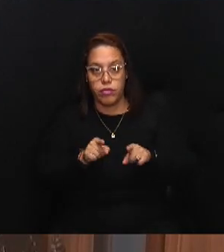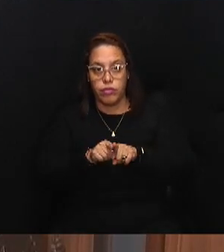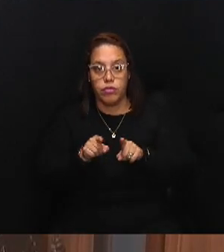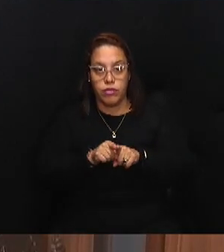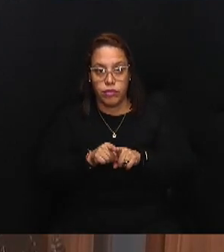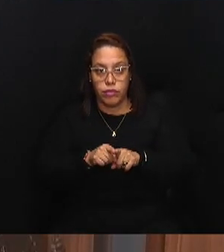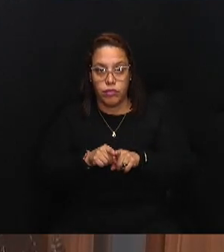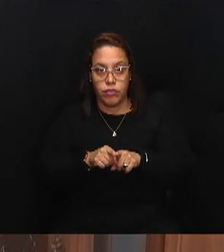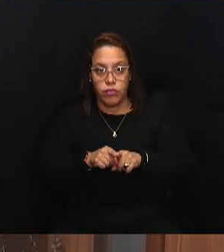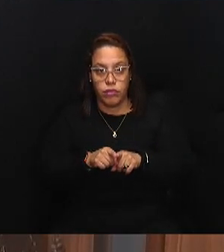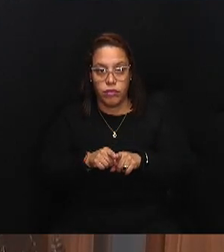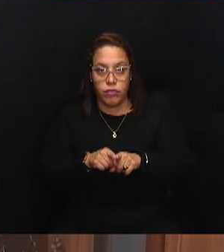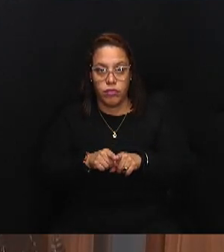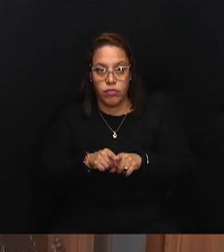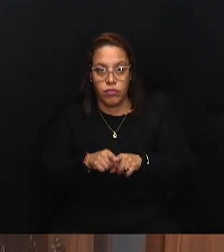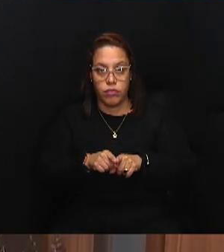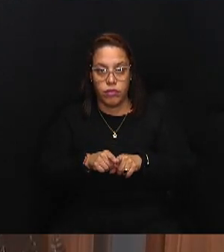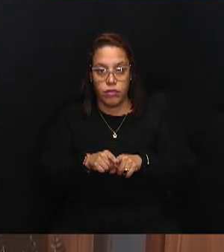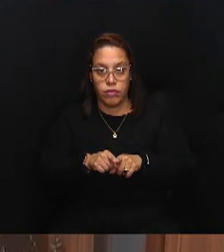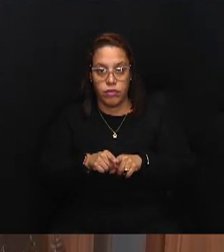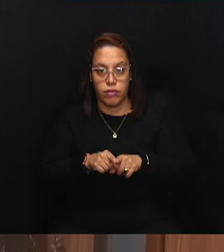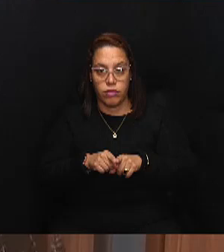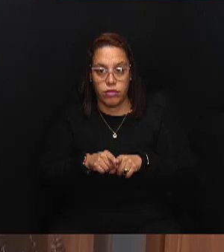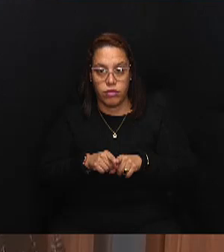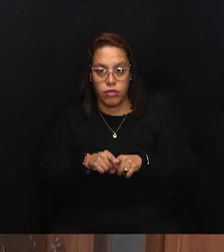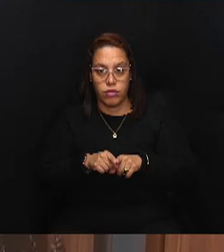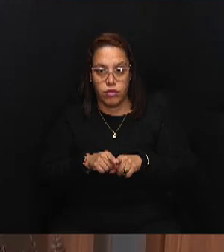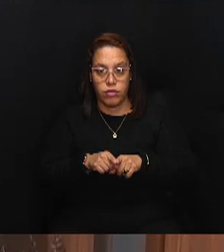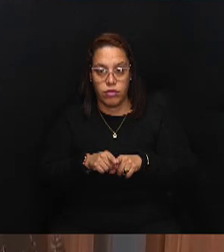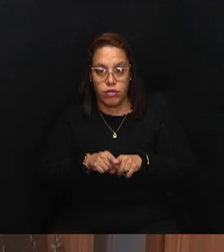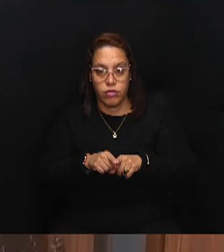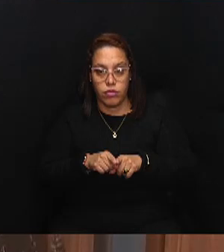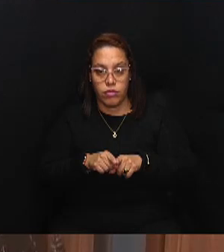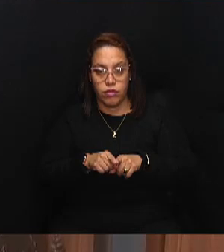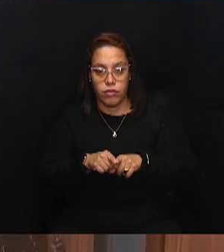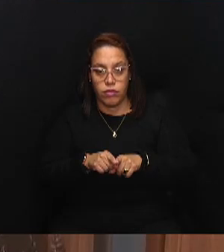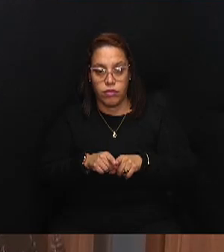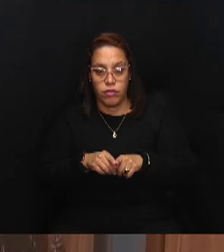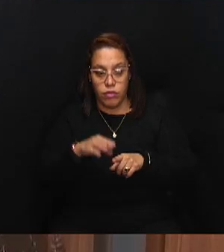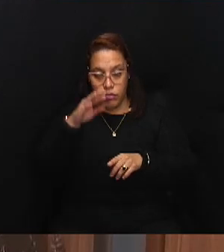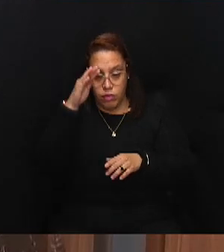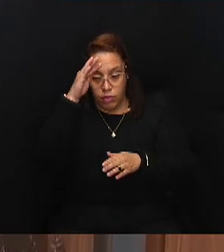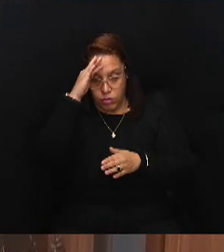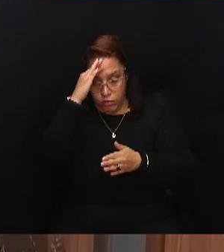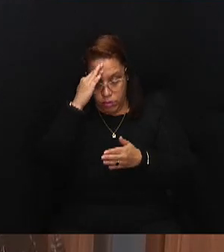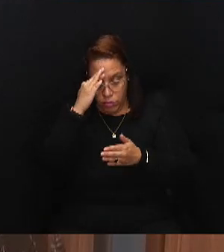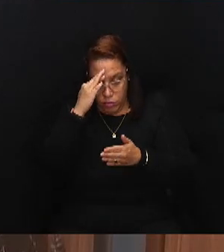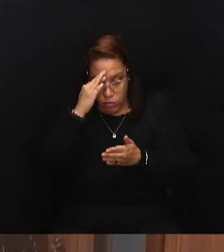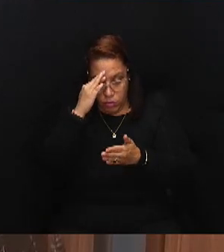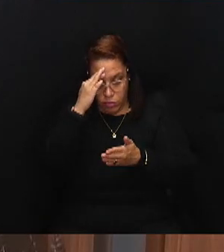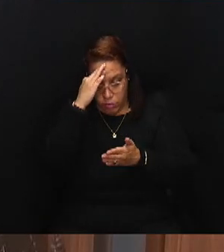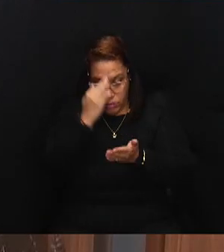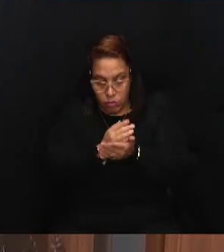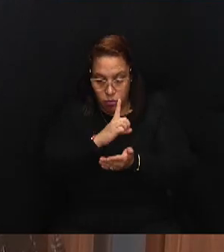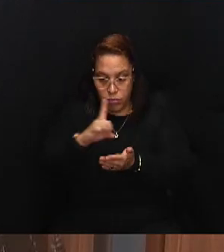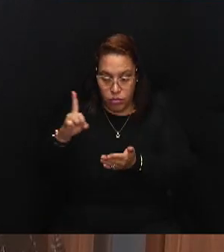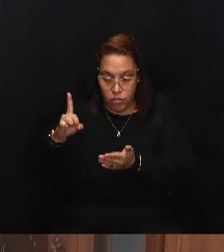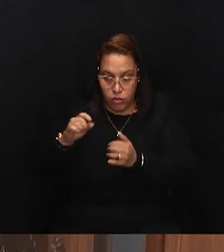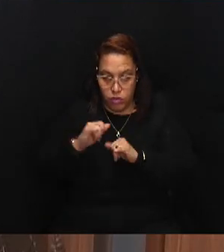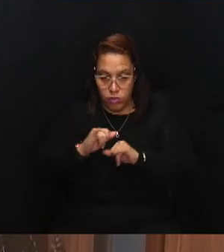nessa tocada. No segundo, com certeza, com fé em Deus, agora no segundo semestre, nós vamos estar soltando